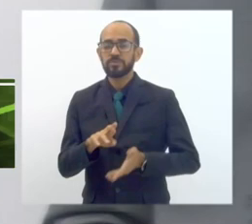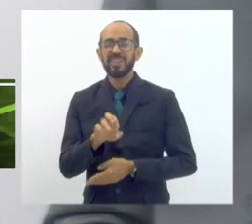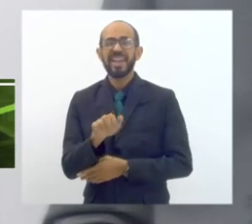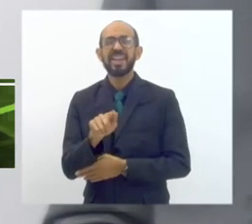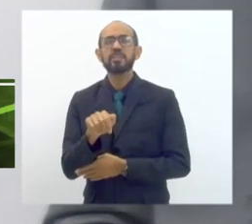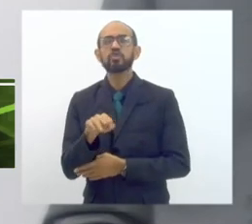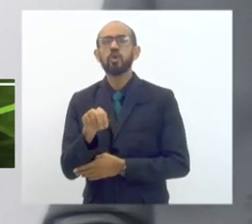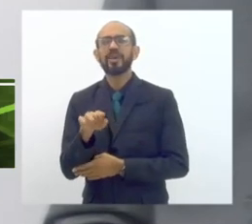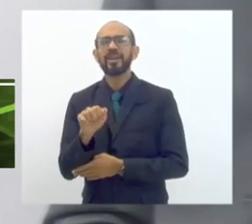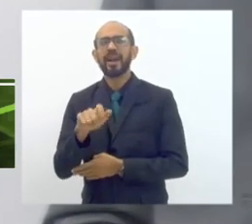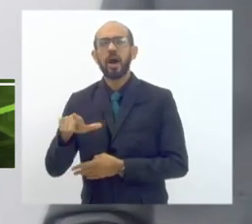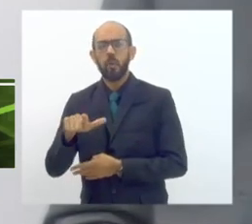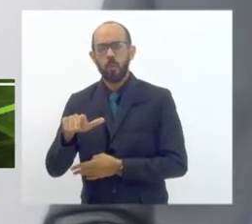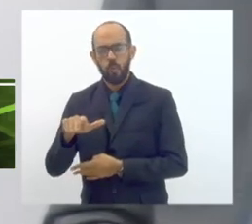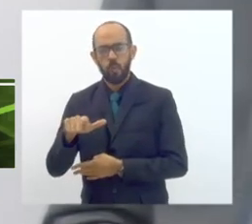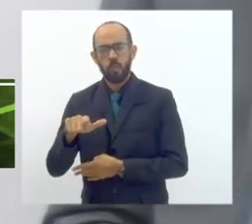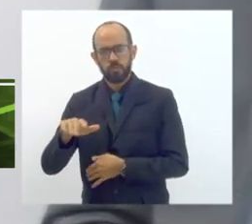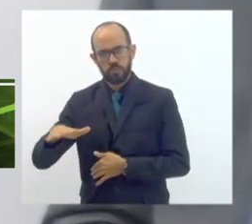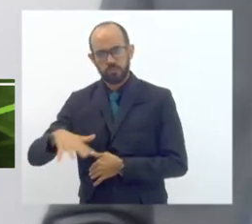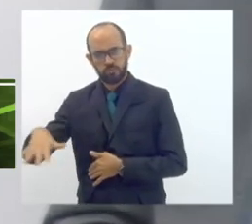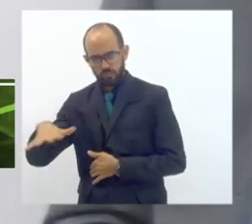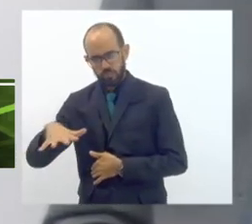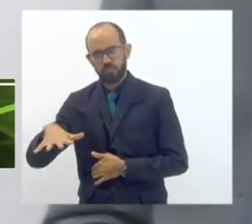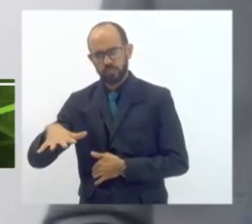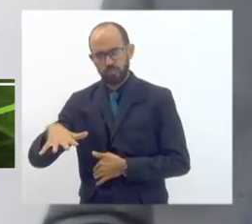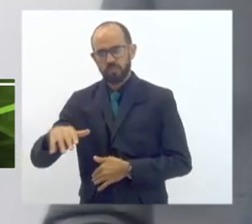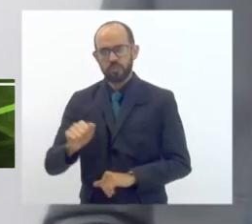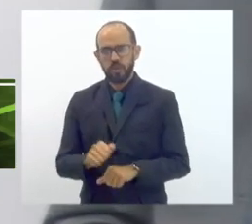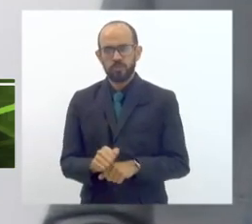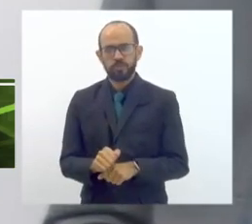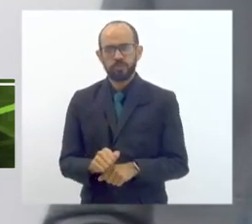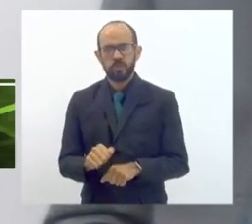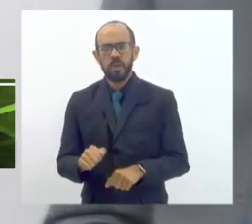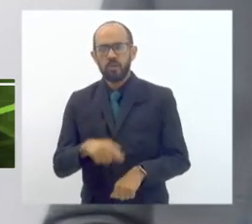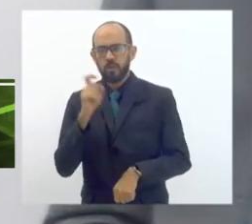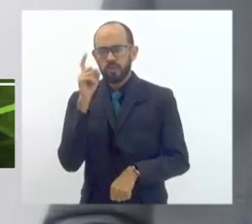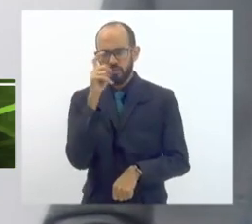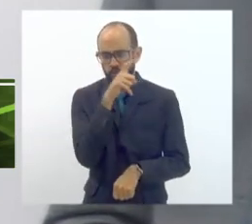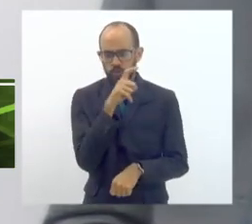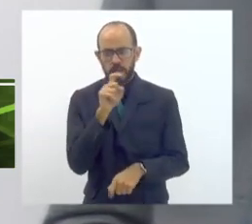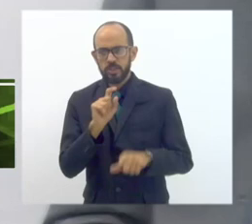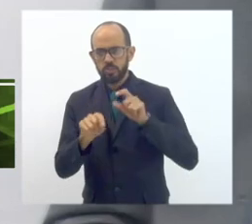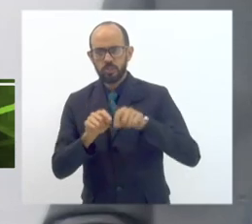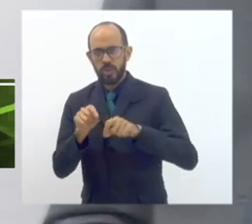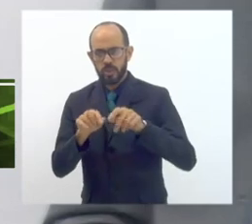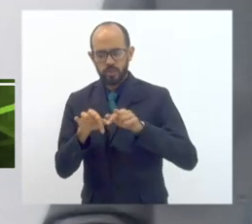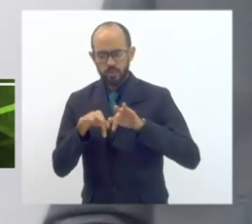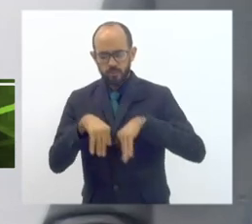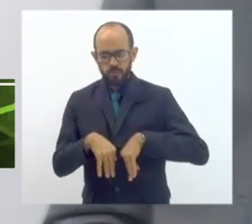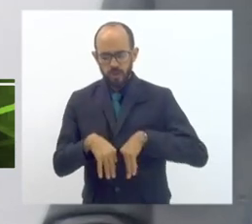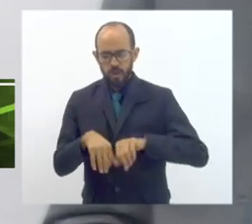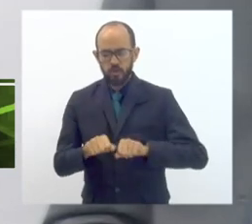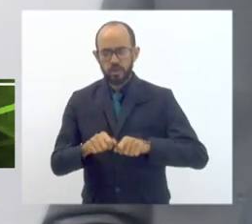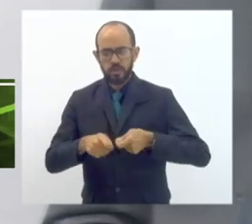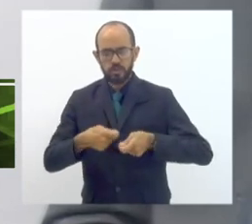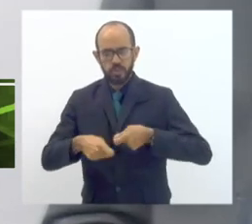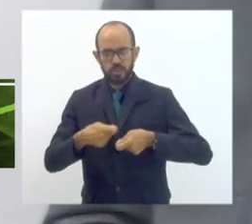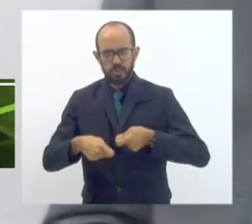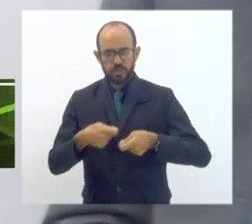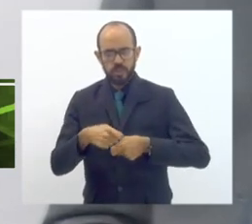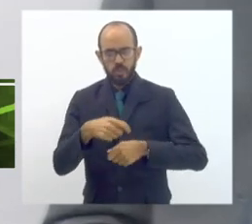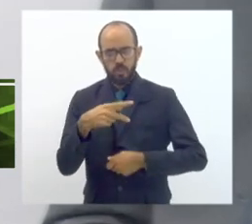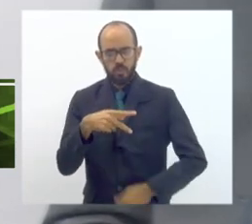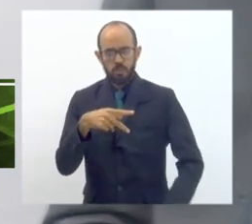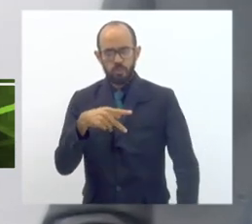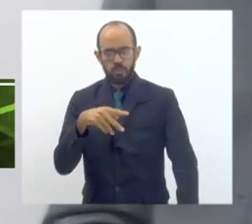Com a possibilidade, não, né? Com a previsão do término do fim de gestão ProS para